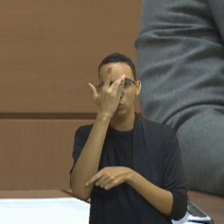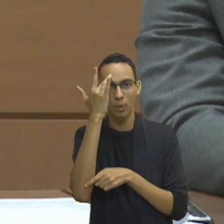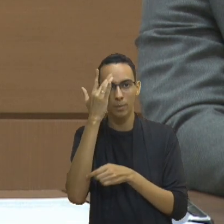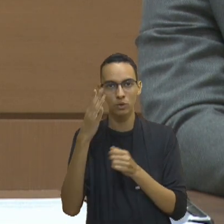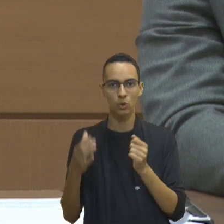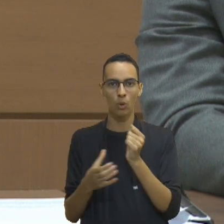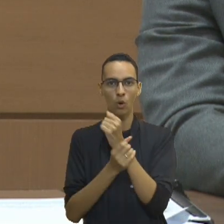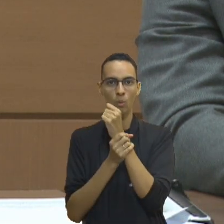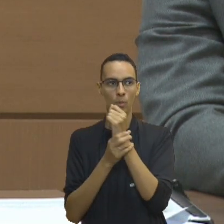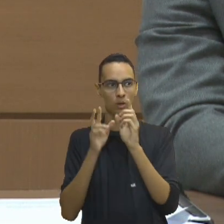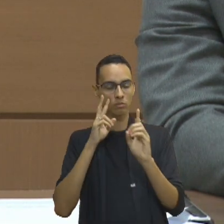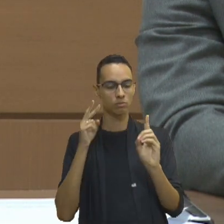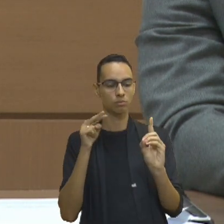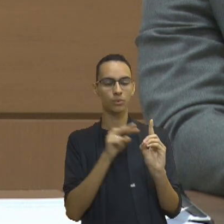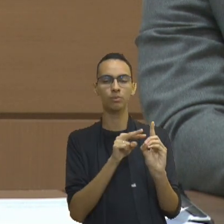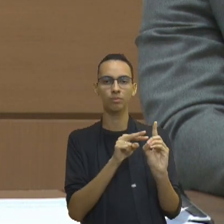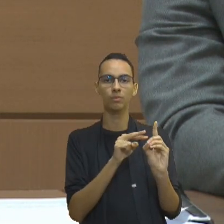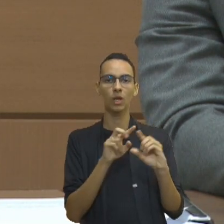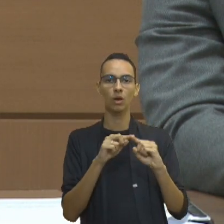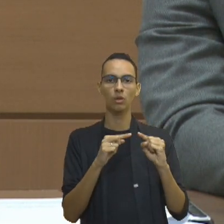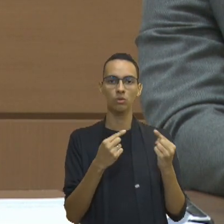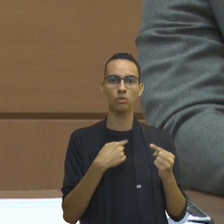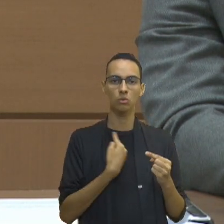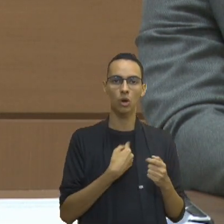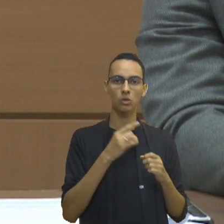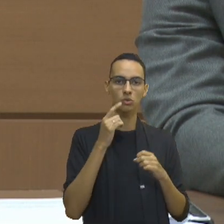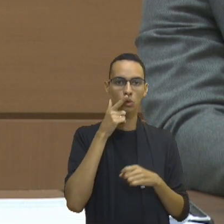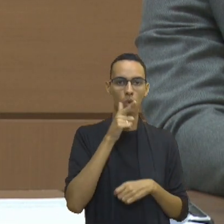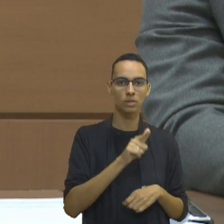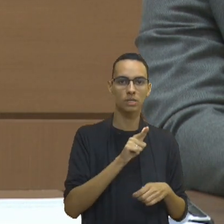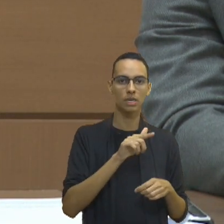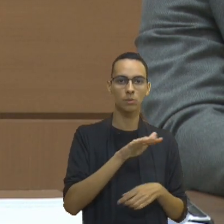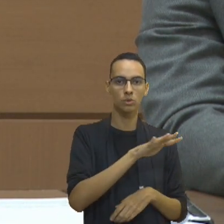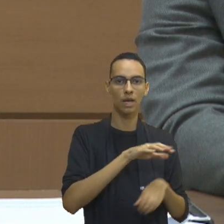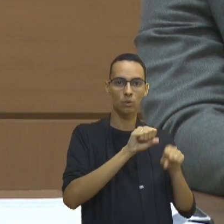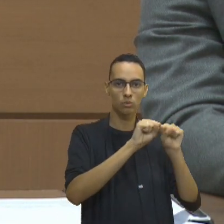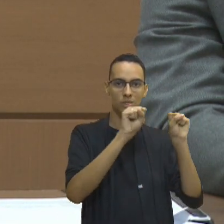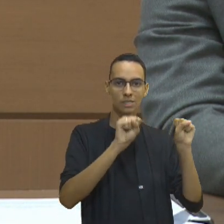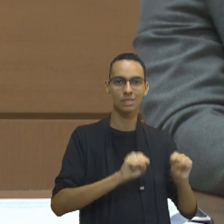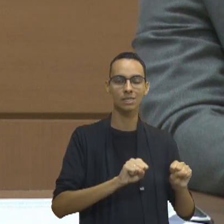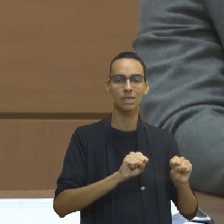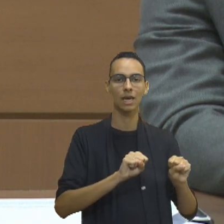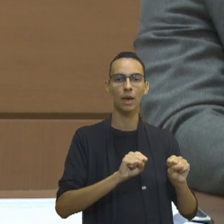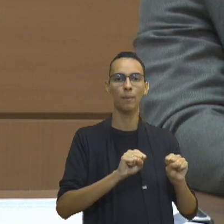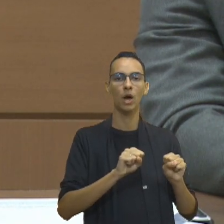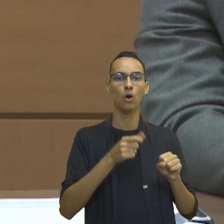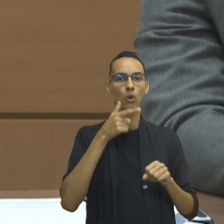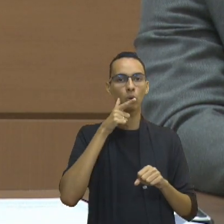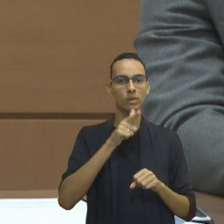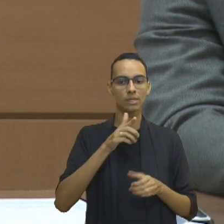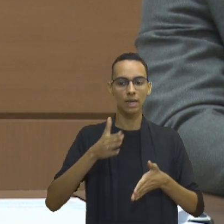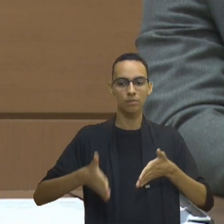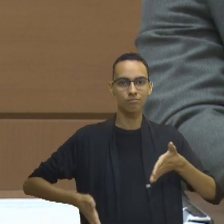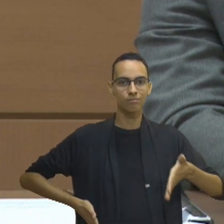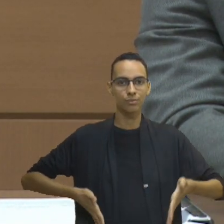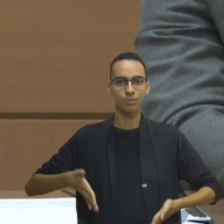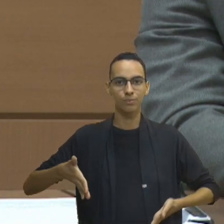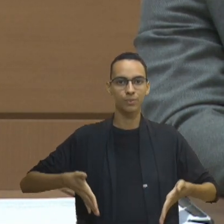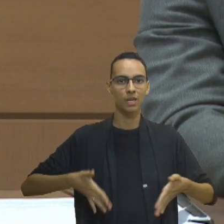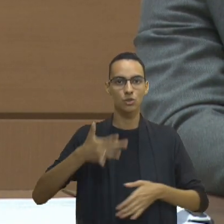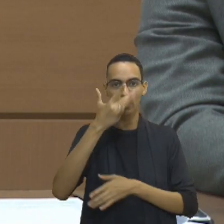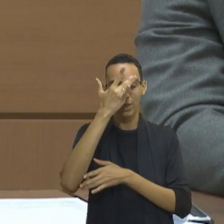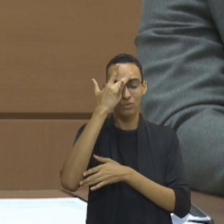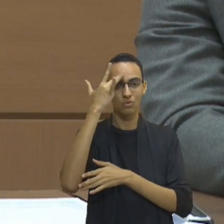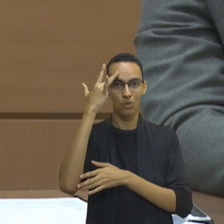da definição de linhas virtuais no monitoramento, esse sistema ele é capaz de detectar movimentações em áreas